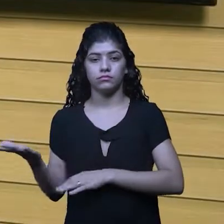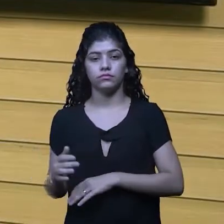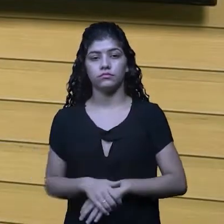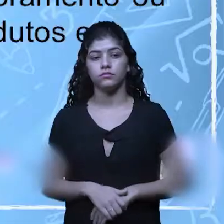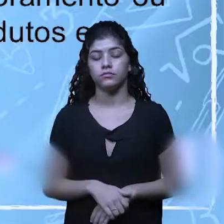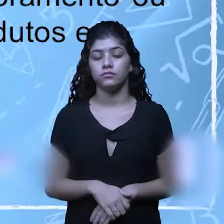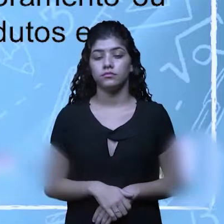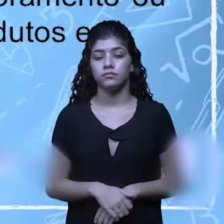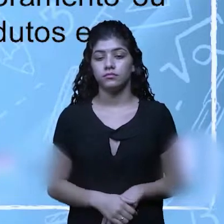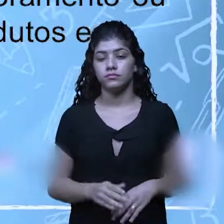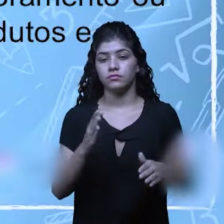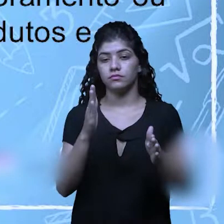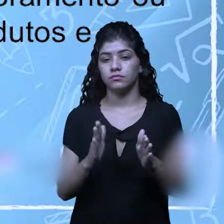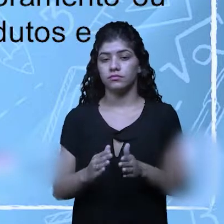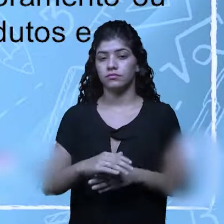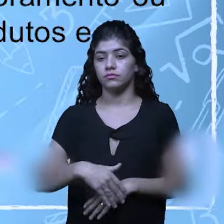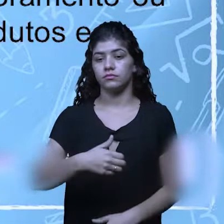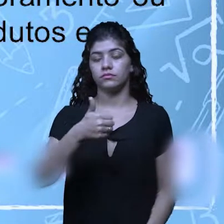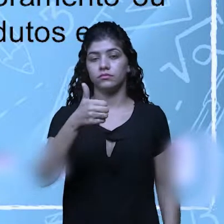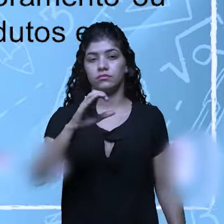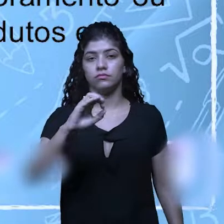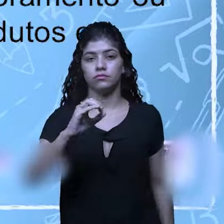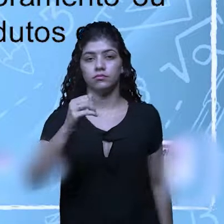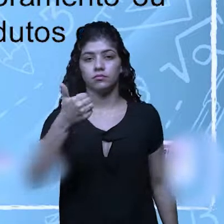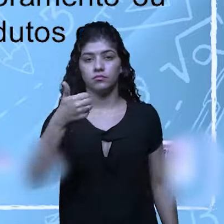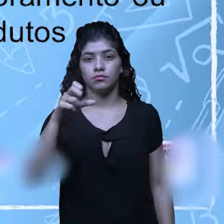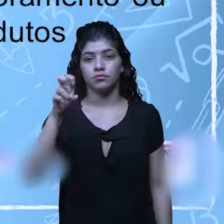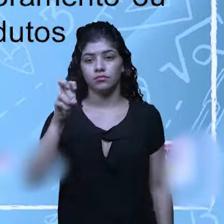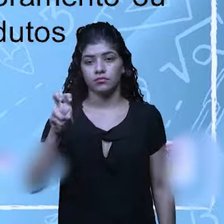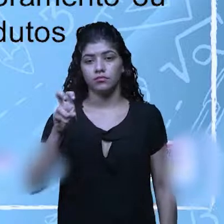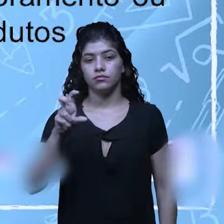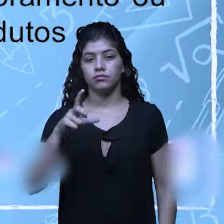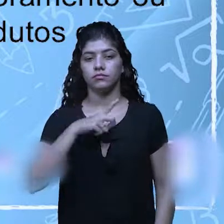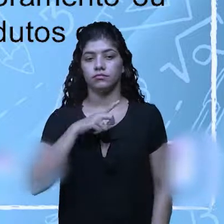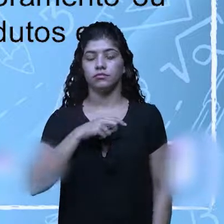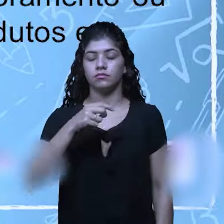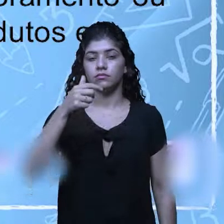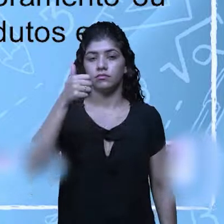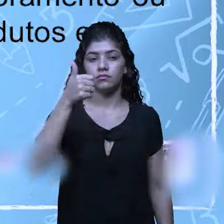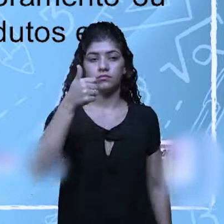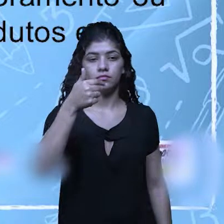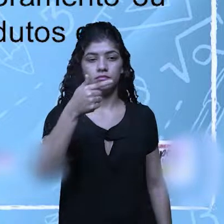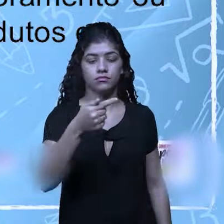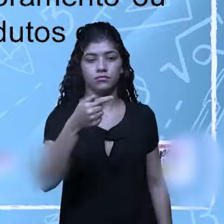calibragem. Em sua revisão de 2015, no item